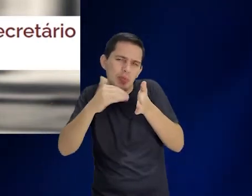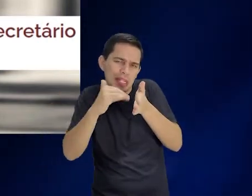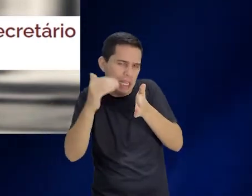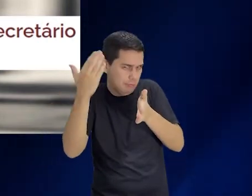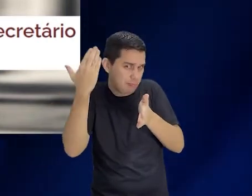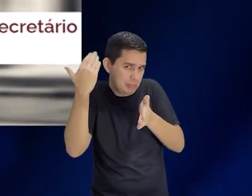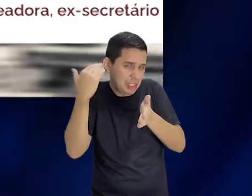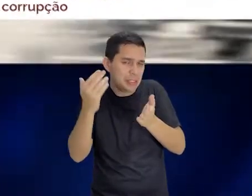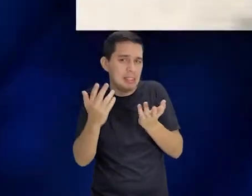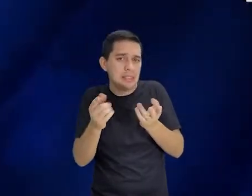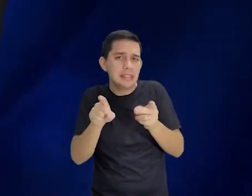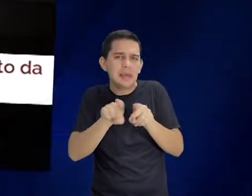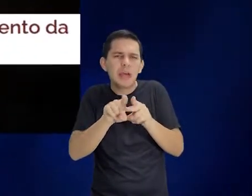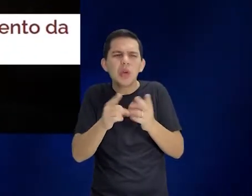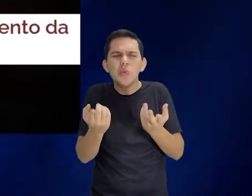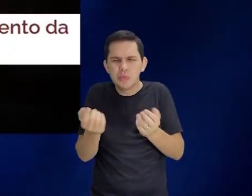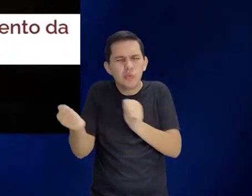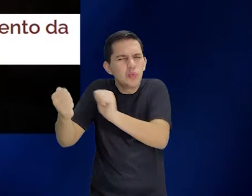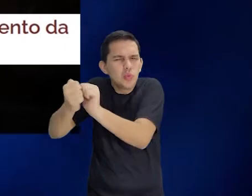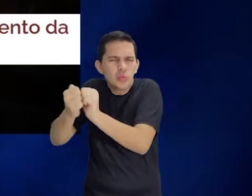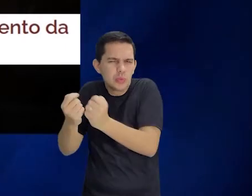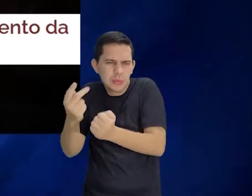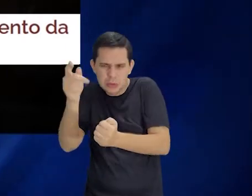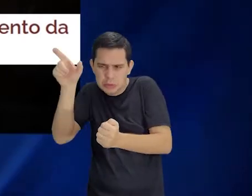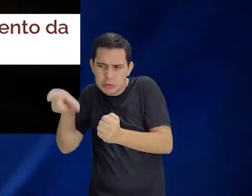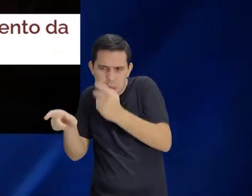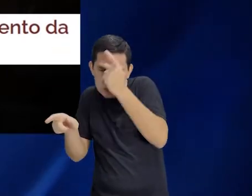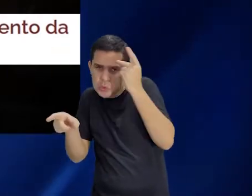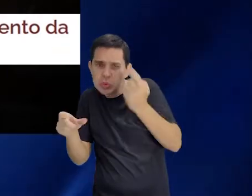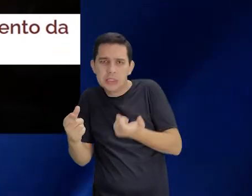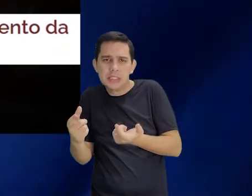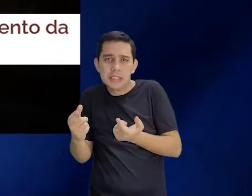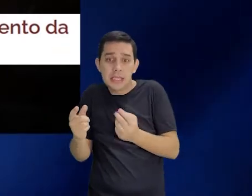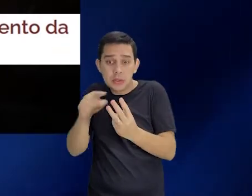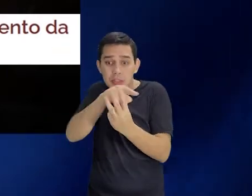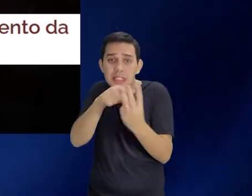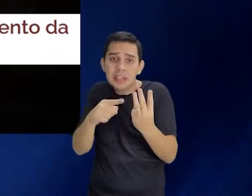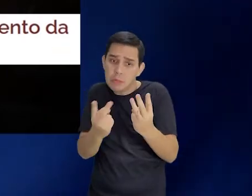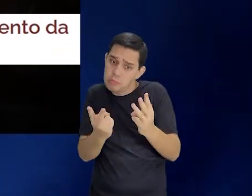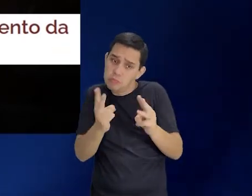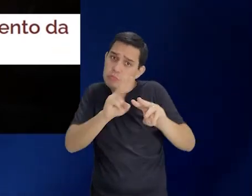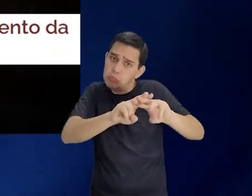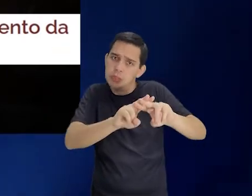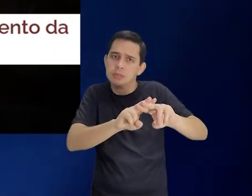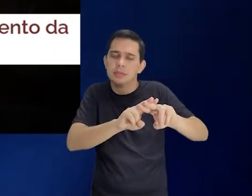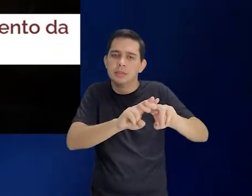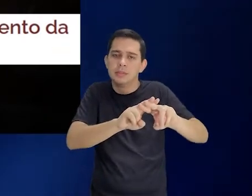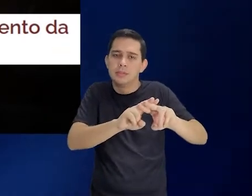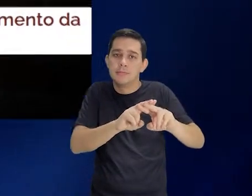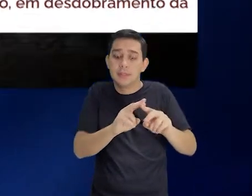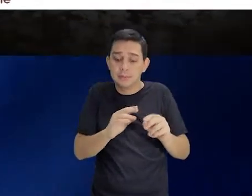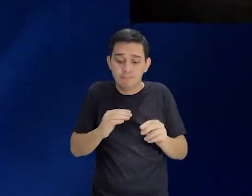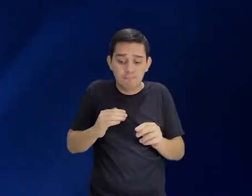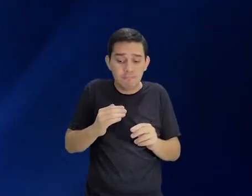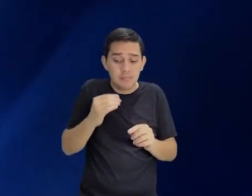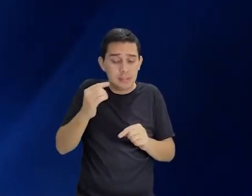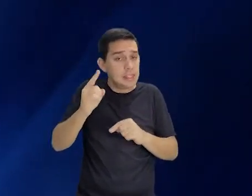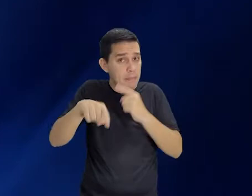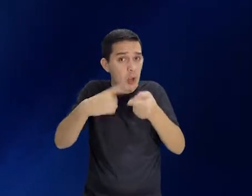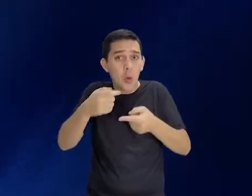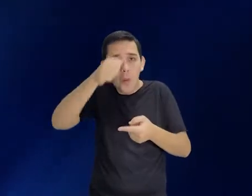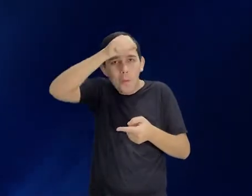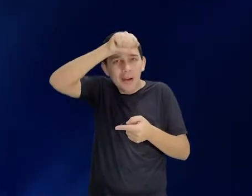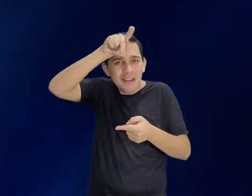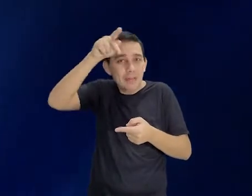chamado Murilo. O prefeito ele foi preso em flagrante logo em seguida, pelo fato de ter nos confessado